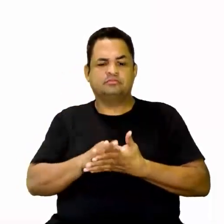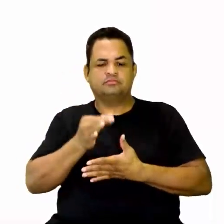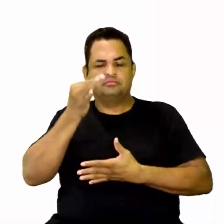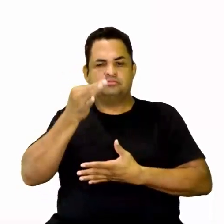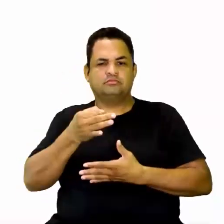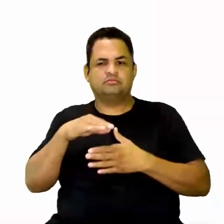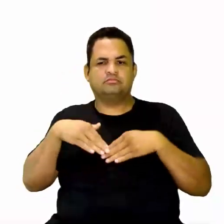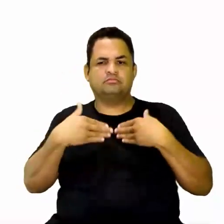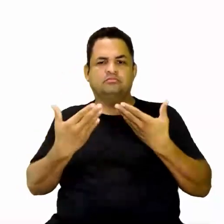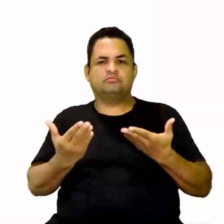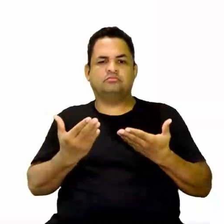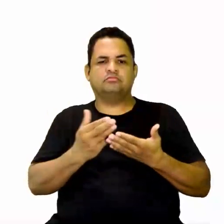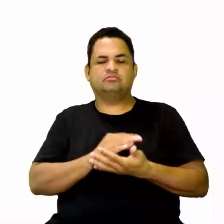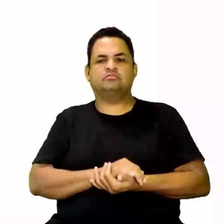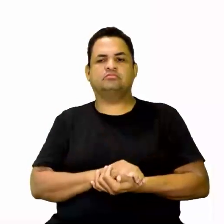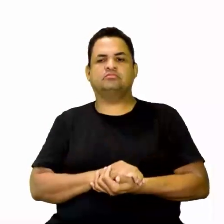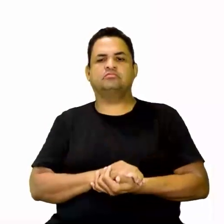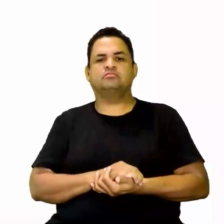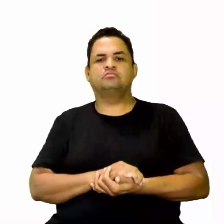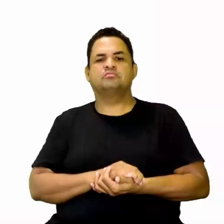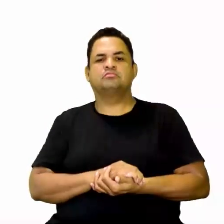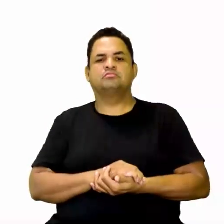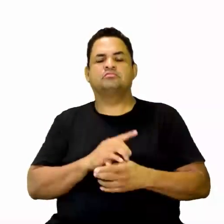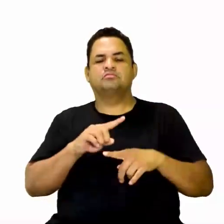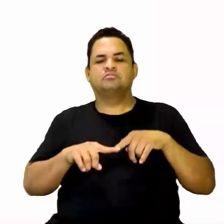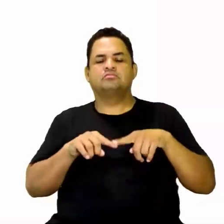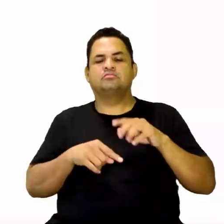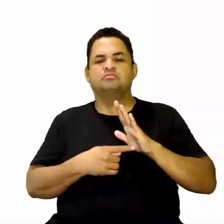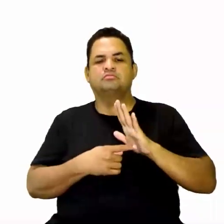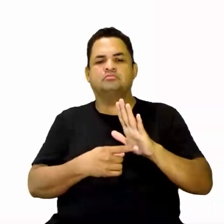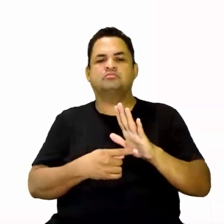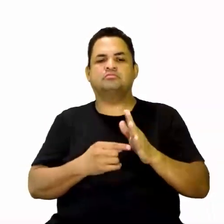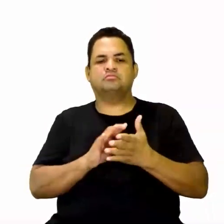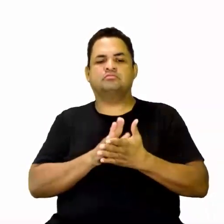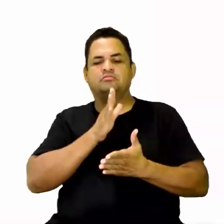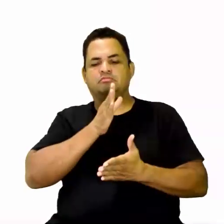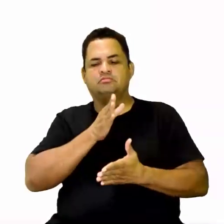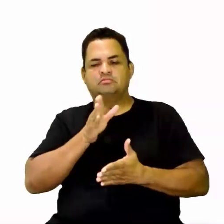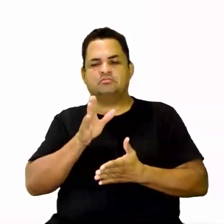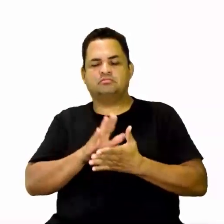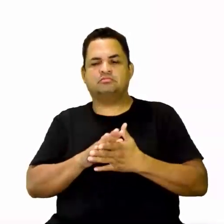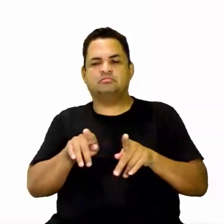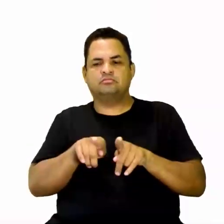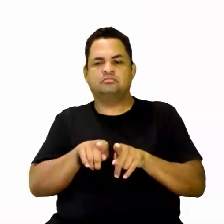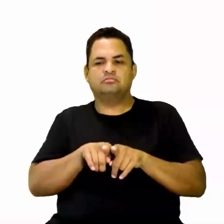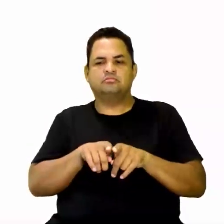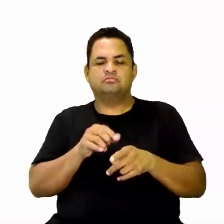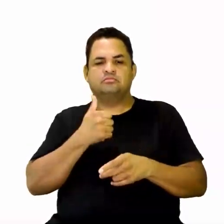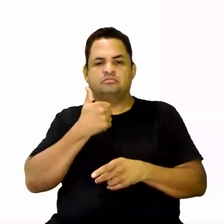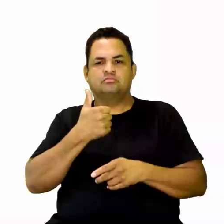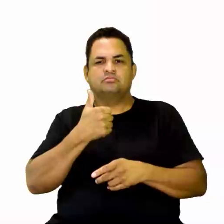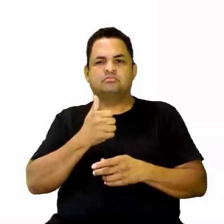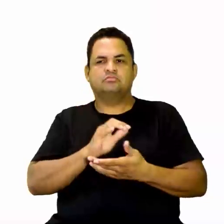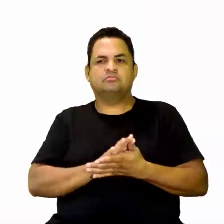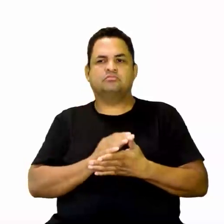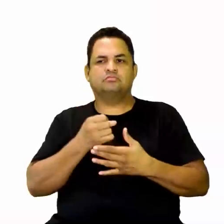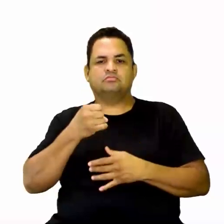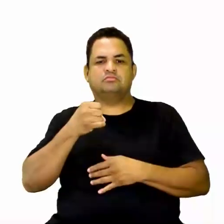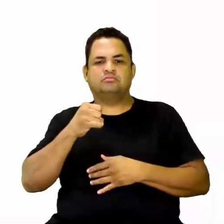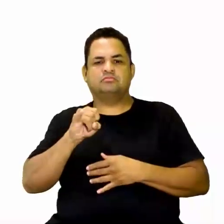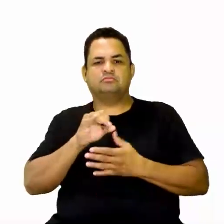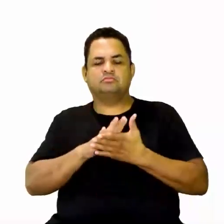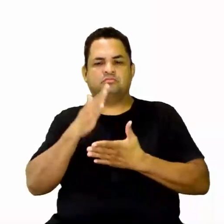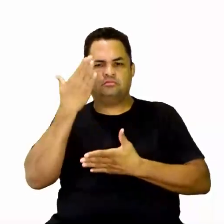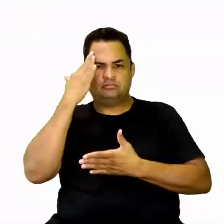quais são os componentes que estão apresentando aí, e as fases também, beleza? Se você compreendeu isso